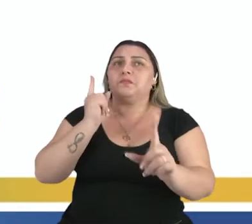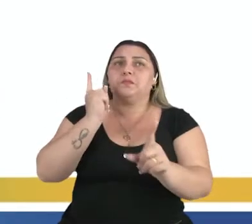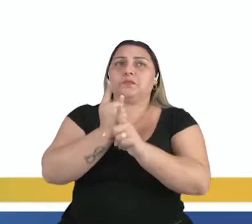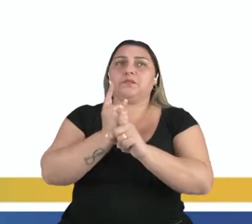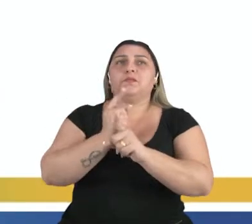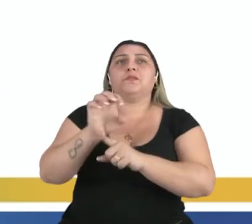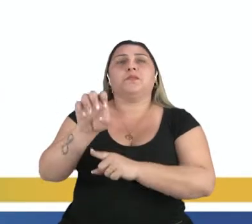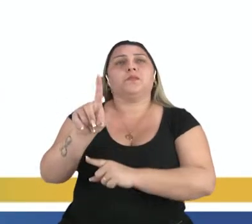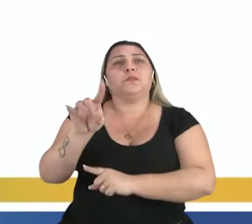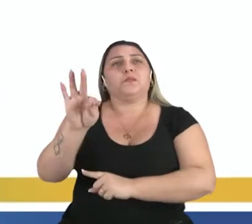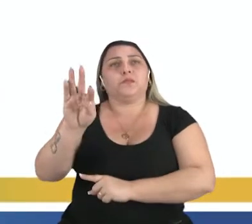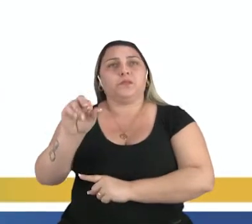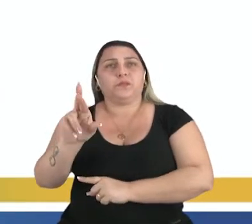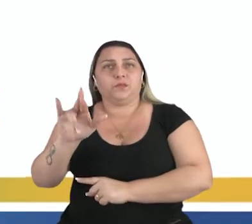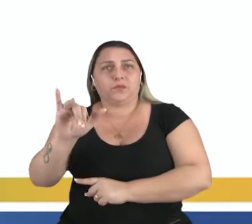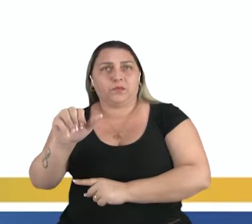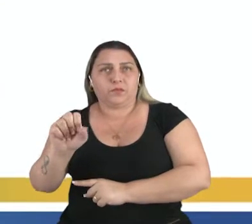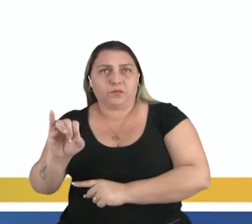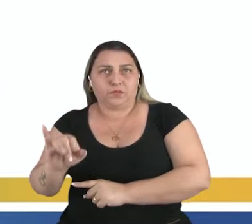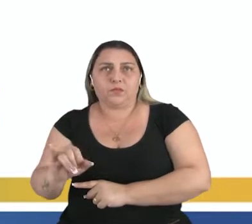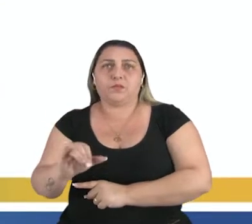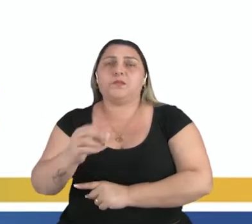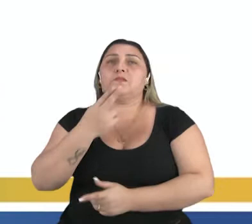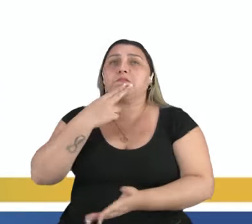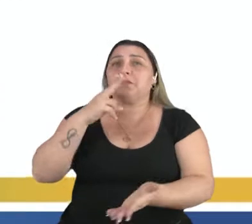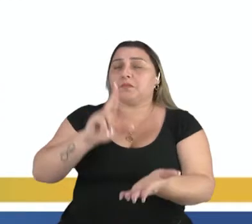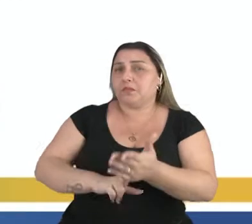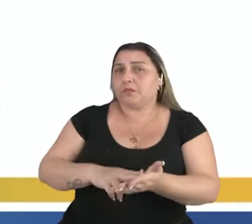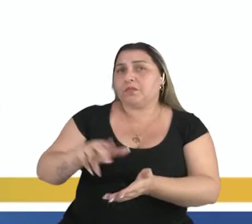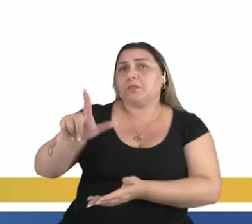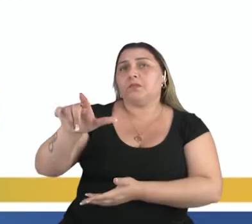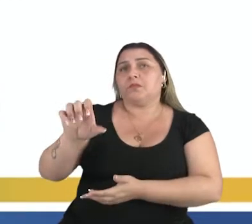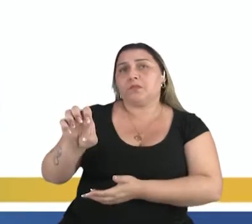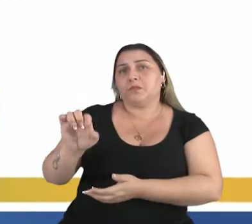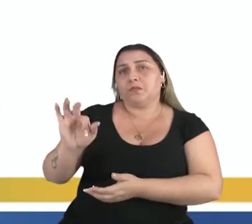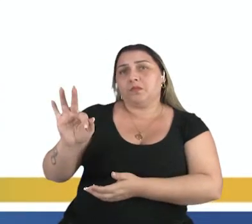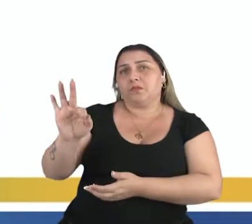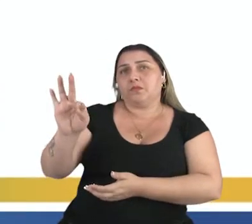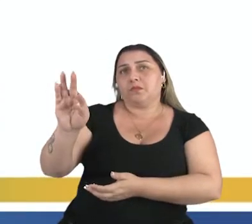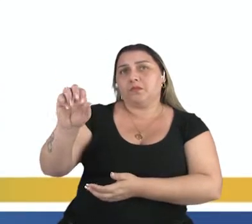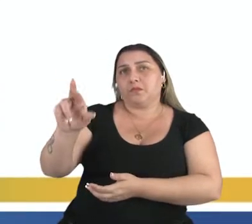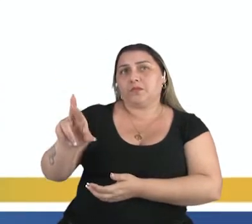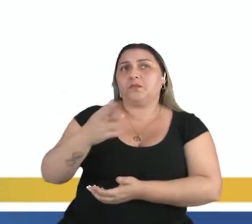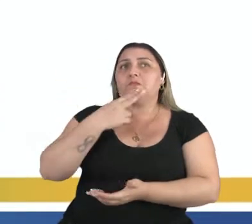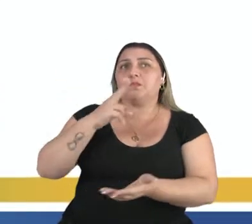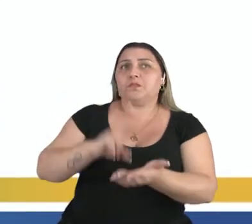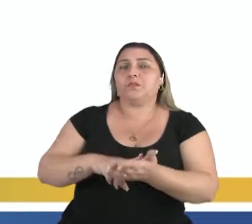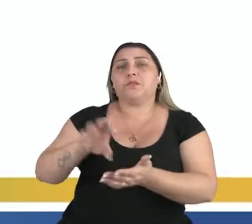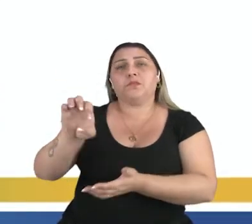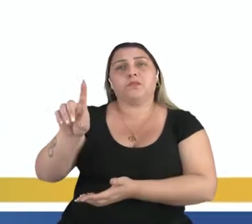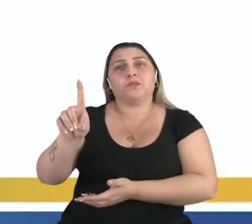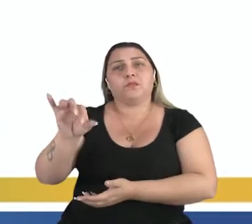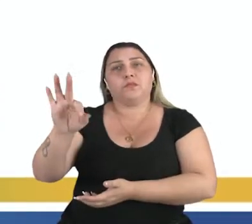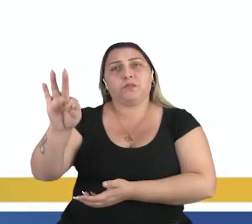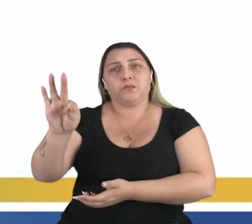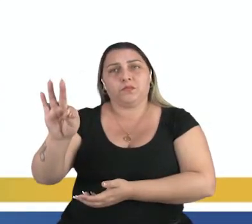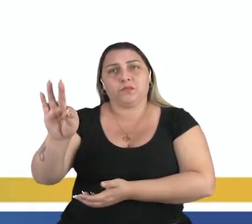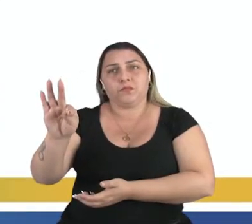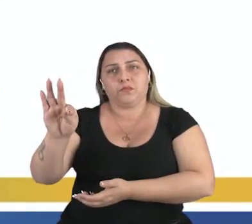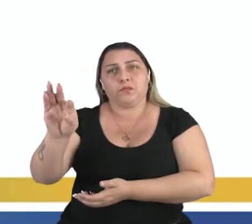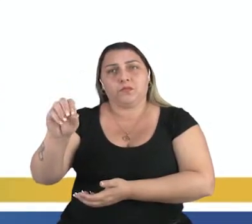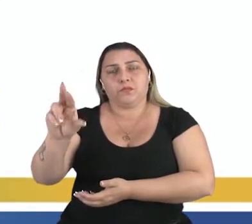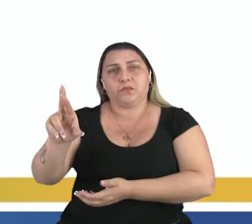revistas, podemos encontrar os editoriais intitulados como Carta ao Leitor ou Carta